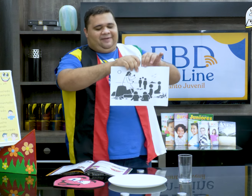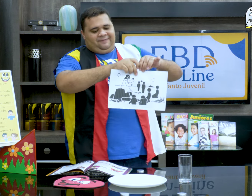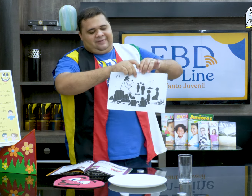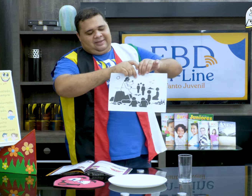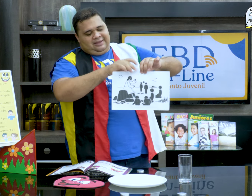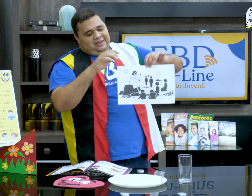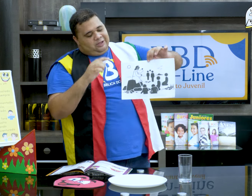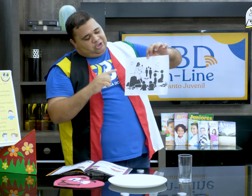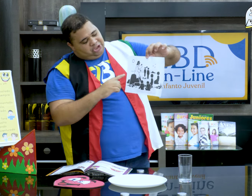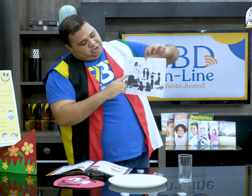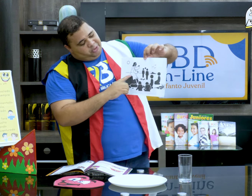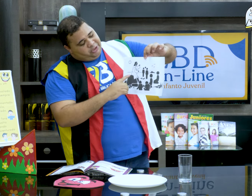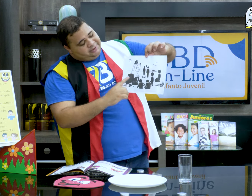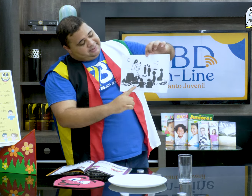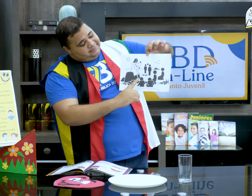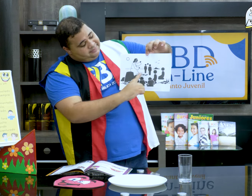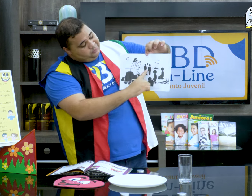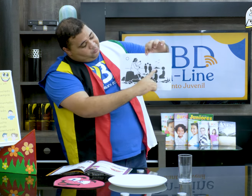vendo aqui